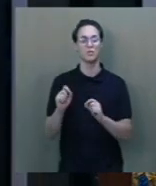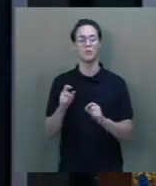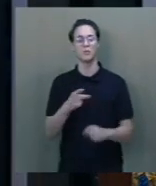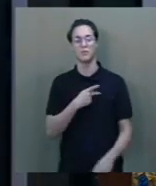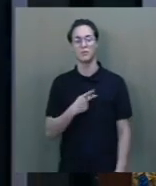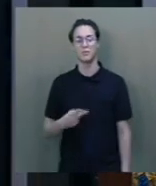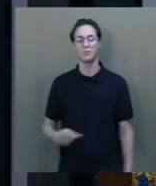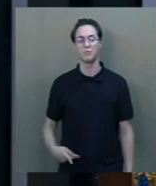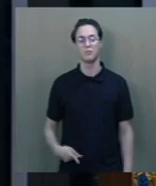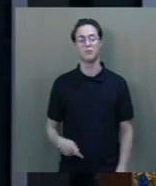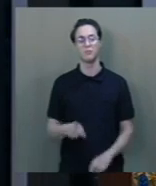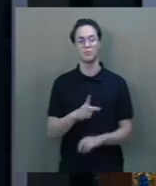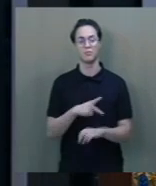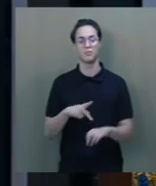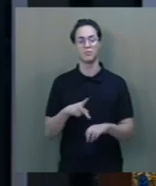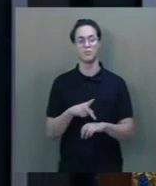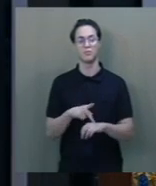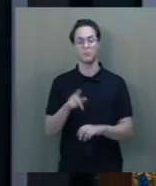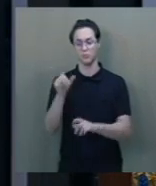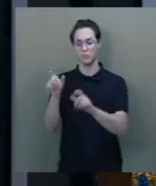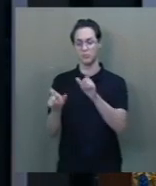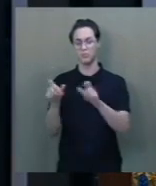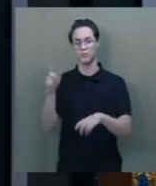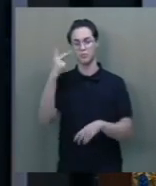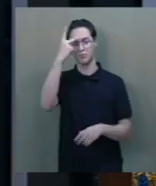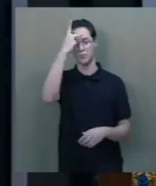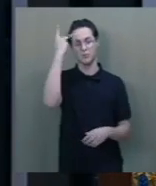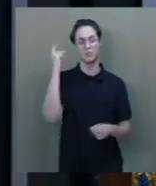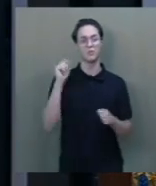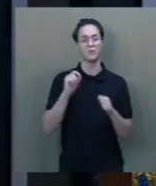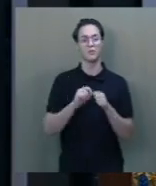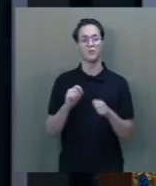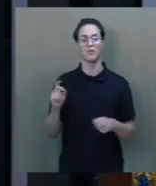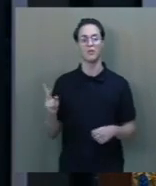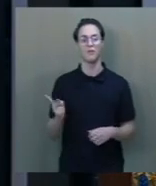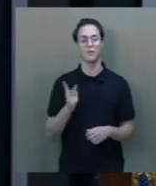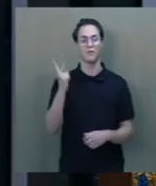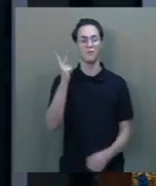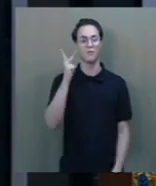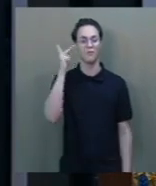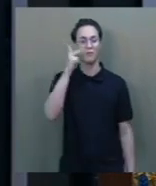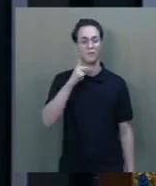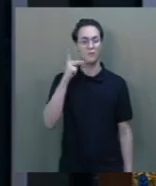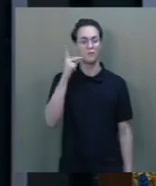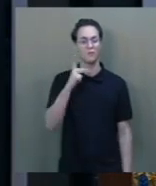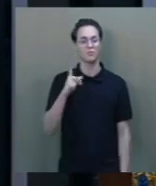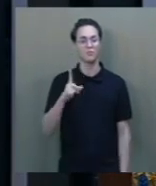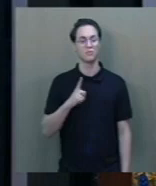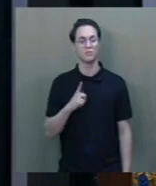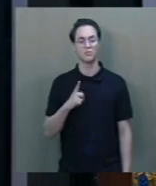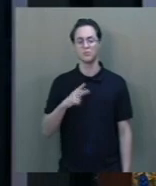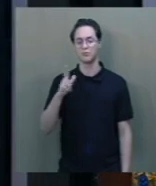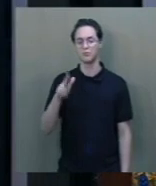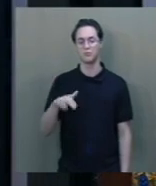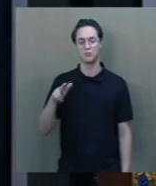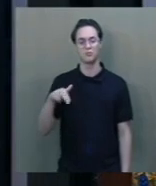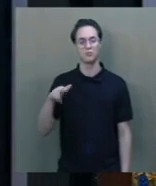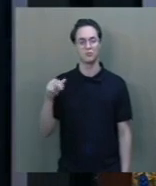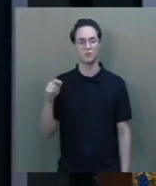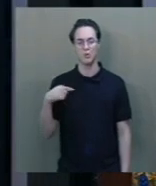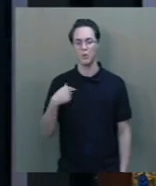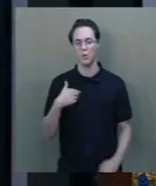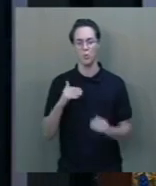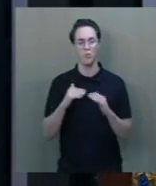da República por aqueles que cultivavam valores políticos com os quais nunca